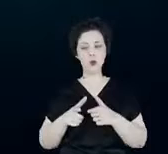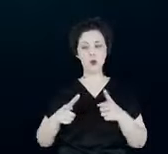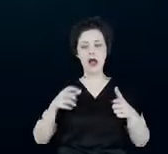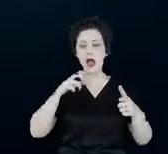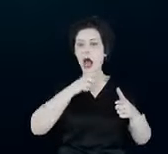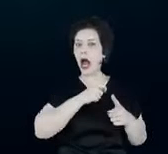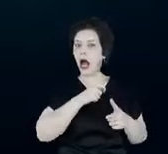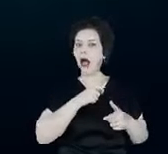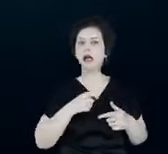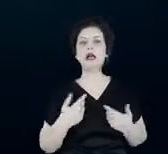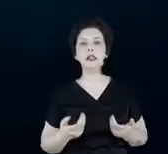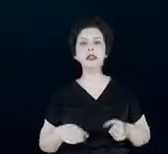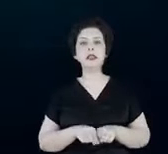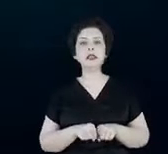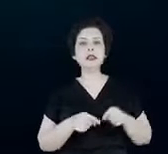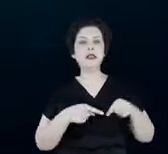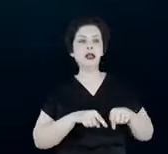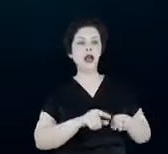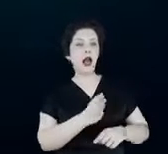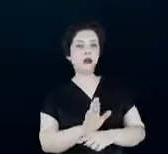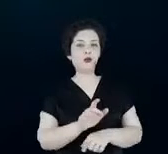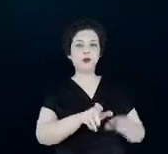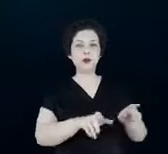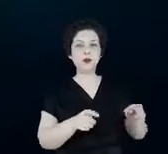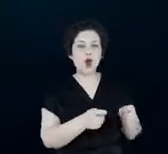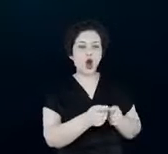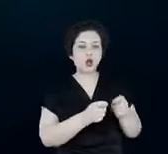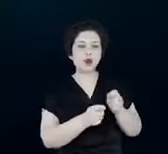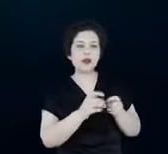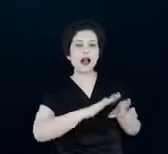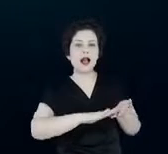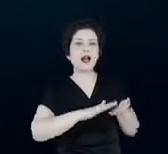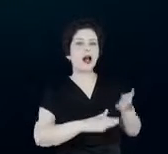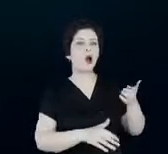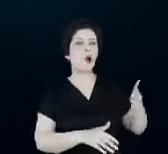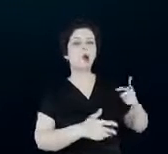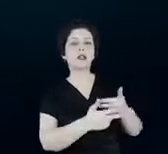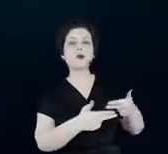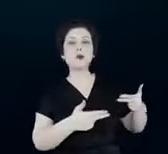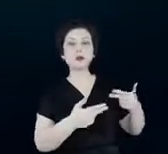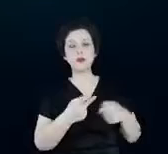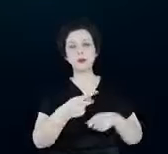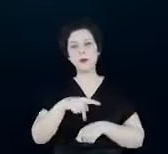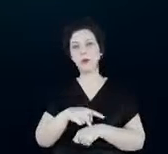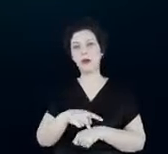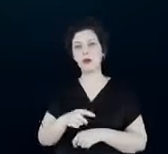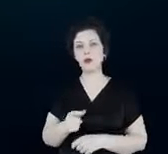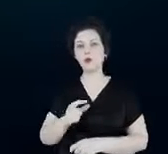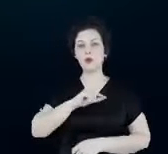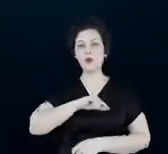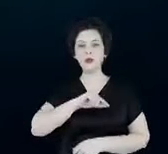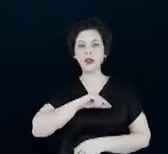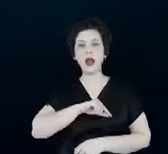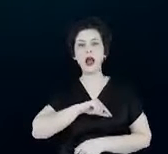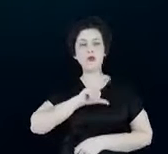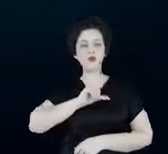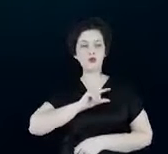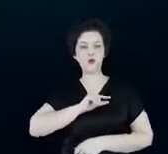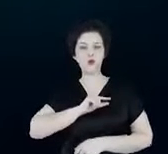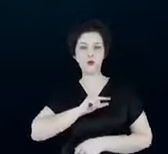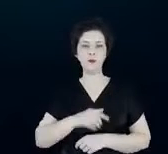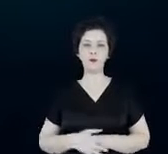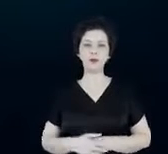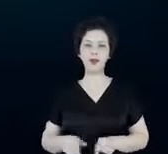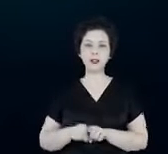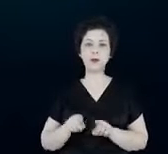rápido né E ao mesmo tempo ajuda as pessoas a economizarem pregação em outras coisas né e um país que o poder de renda diminui a cada dia as